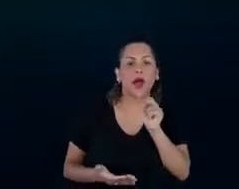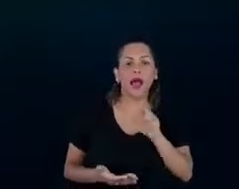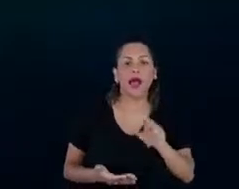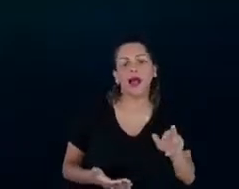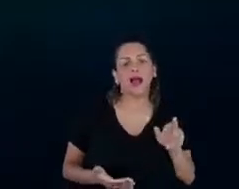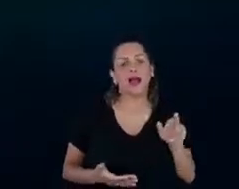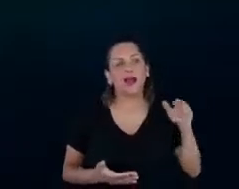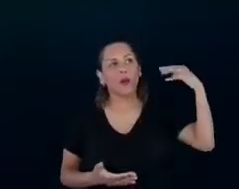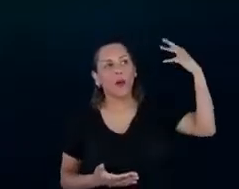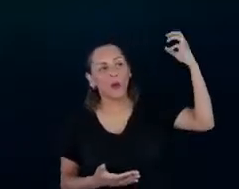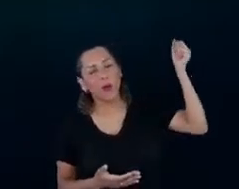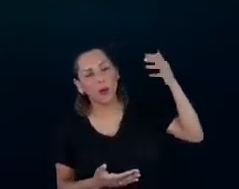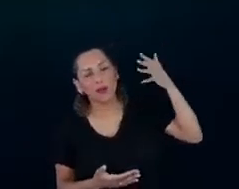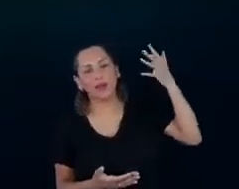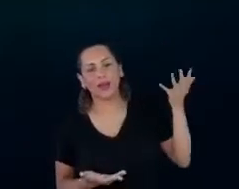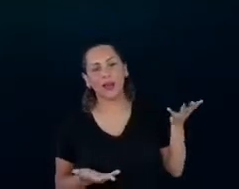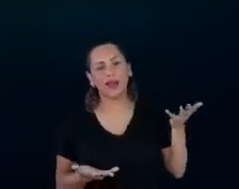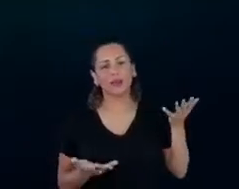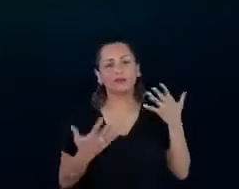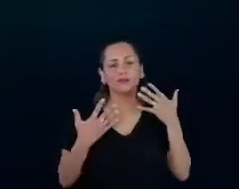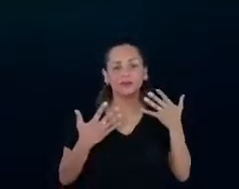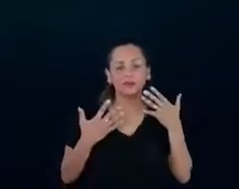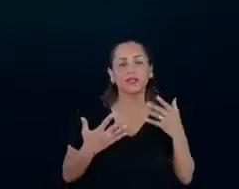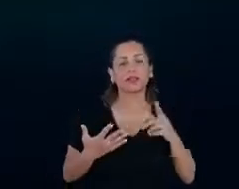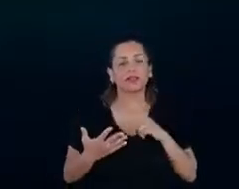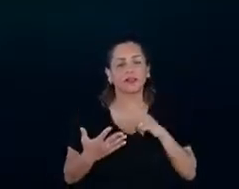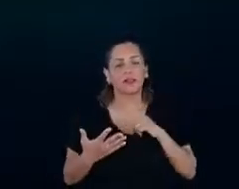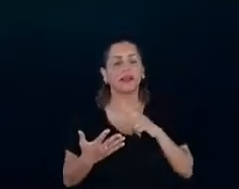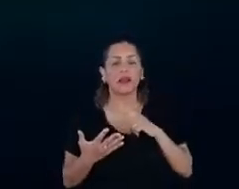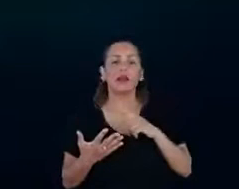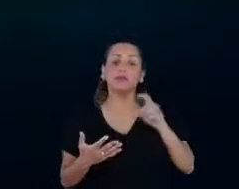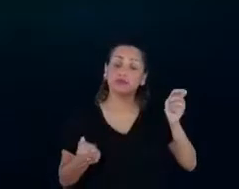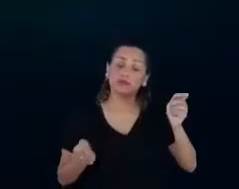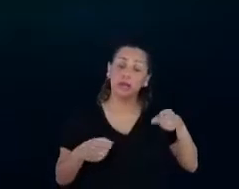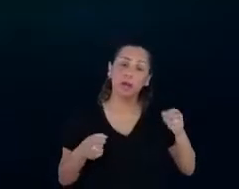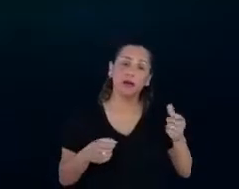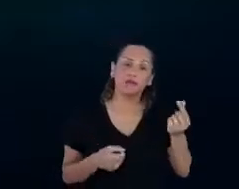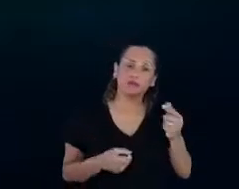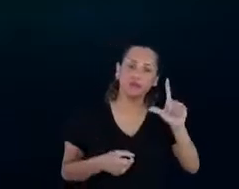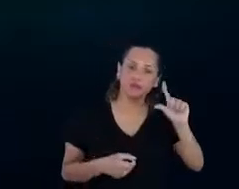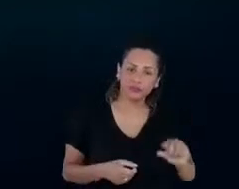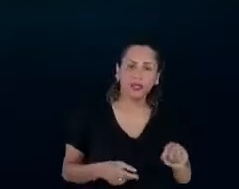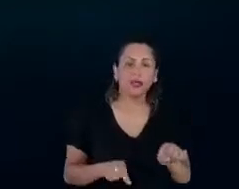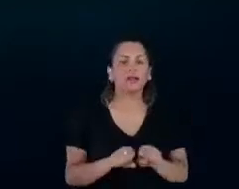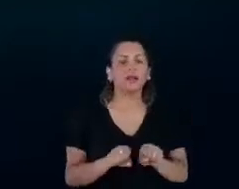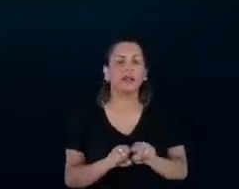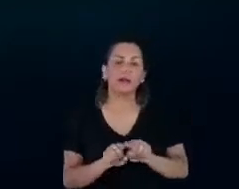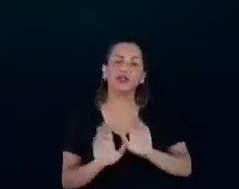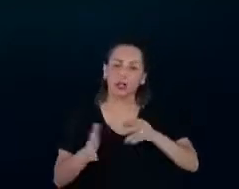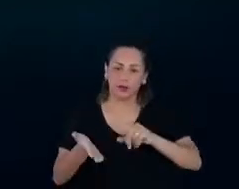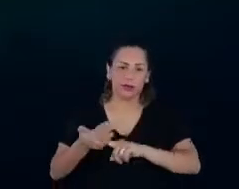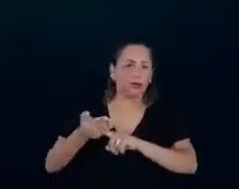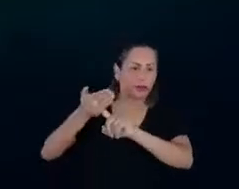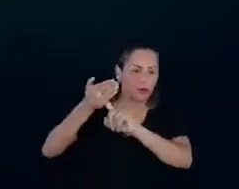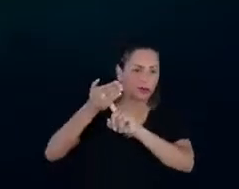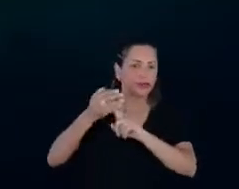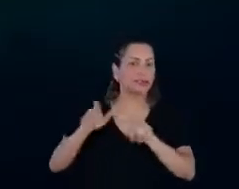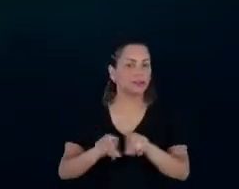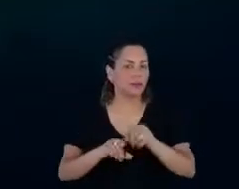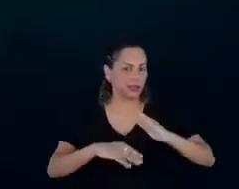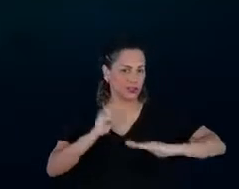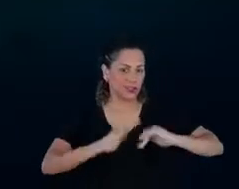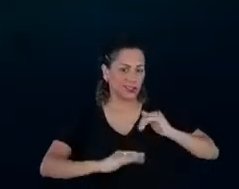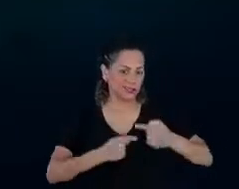muito quente. Então, a gente vem trabalhando com essa tecnologia, temos uma atividade essa semana, que a